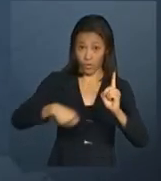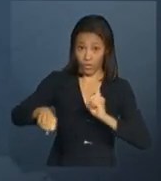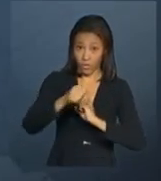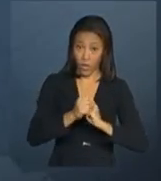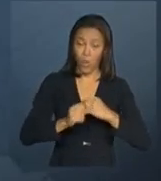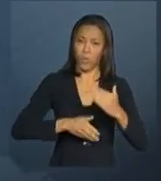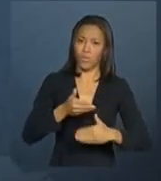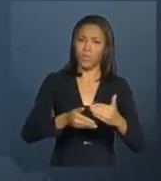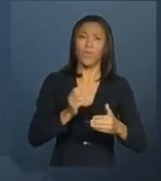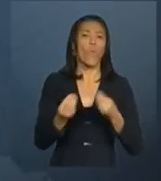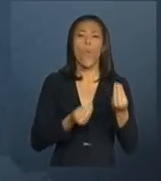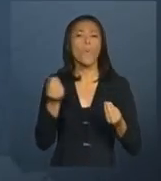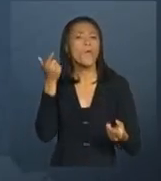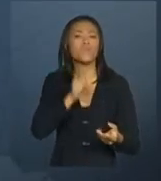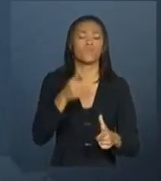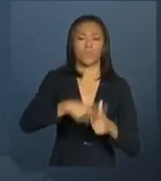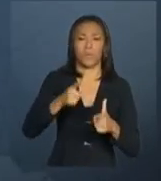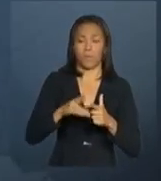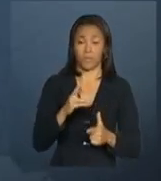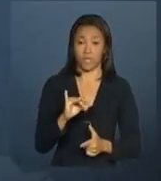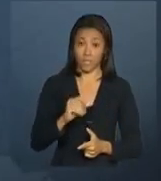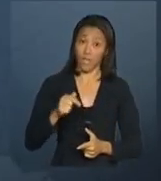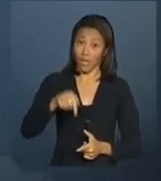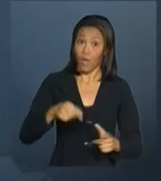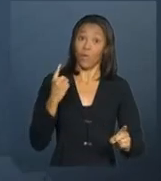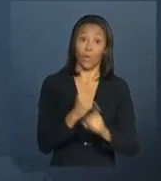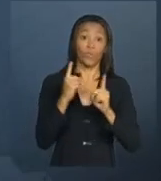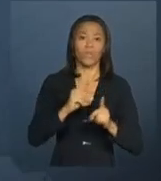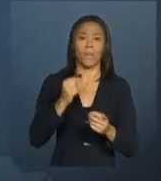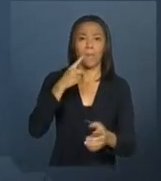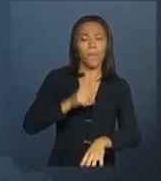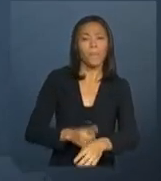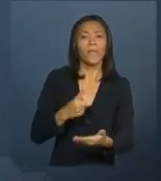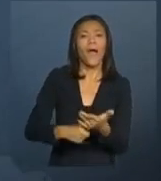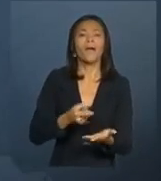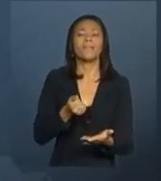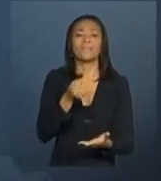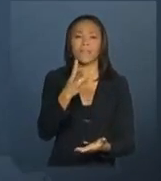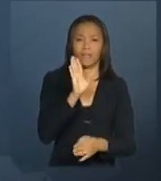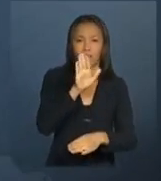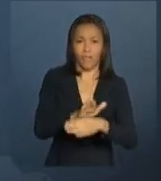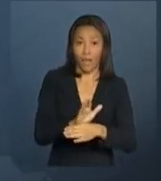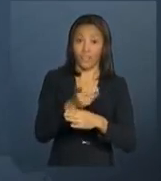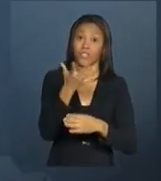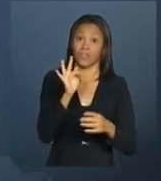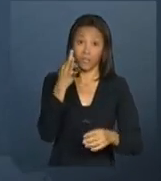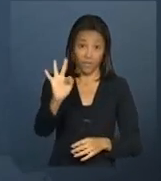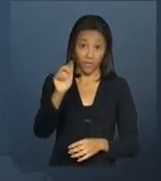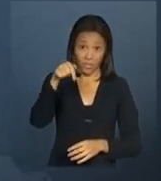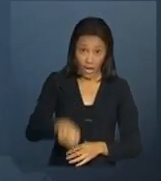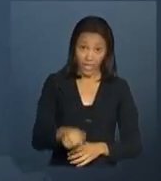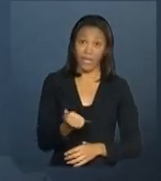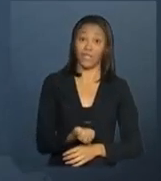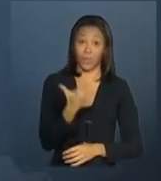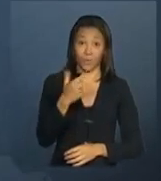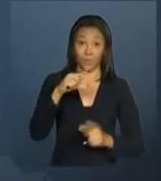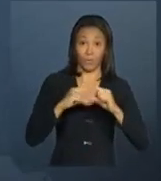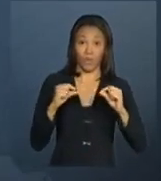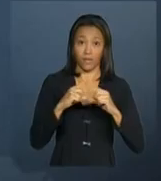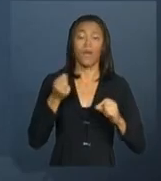crescimento como saída para a crise o evento está marcado para as 3 horas da tarde na França meio dia pelo horário de